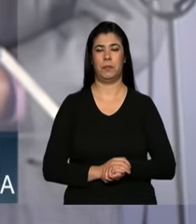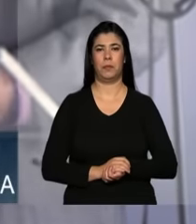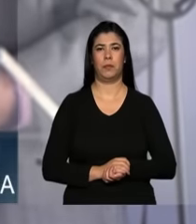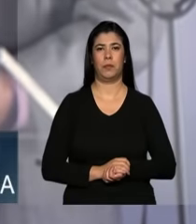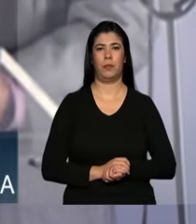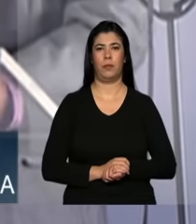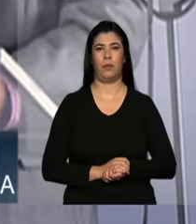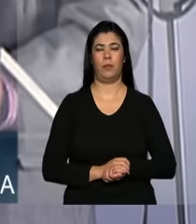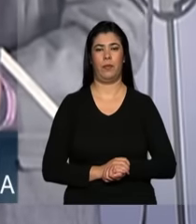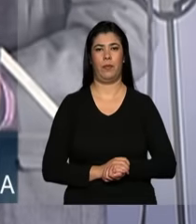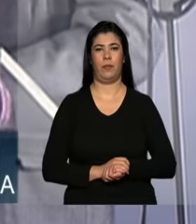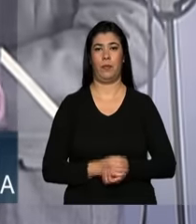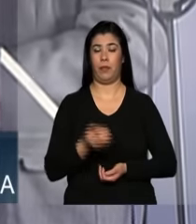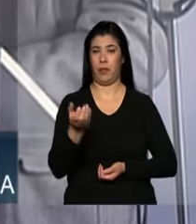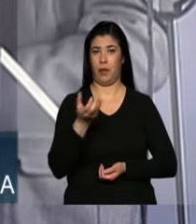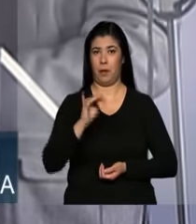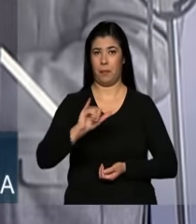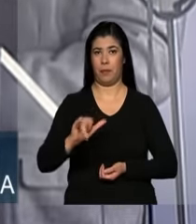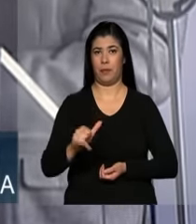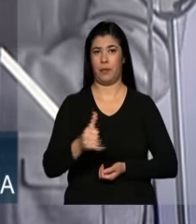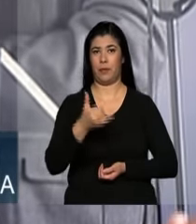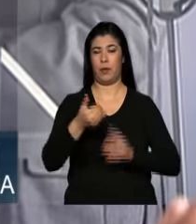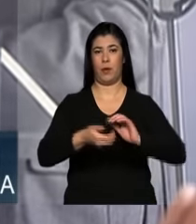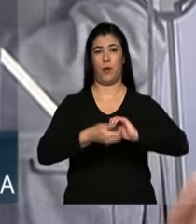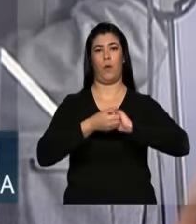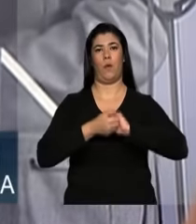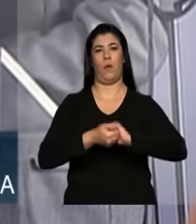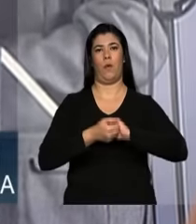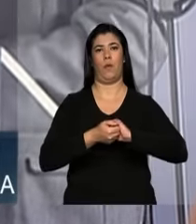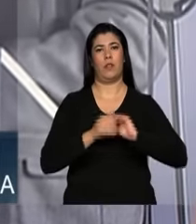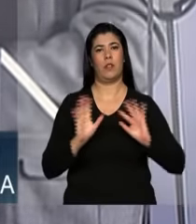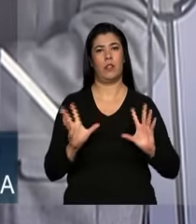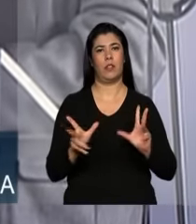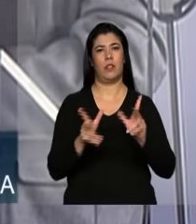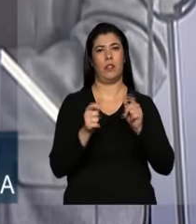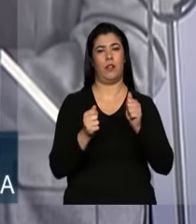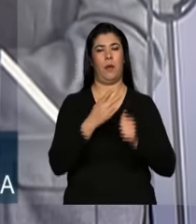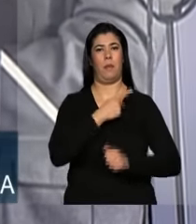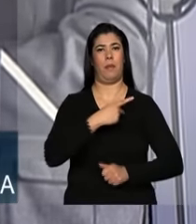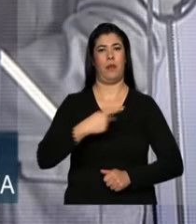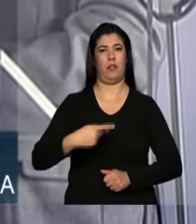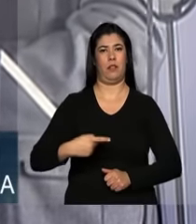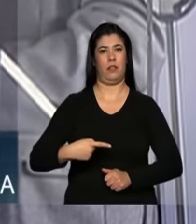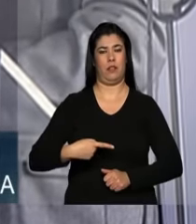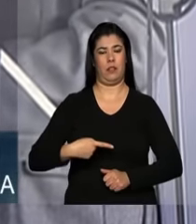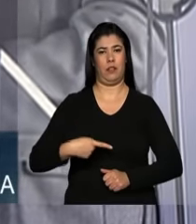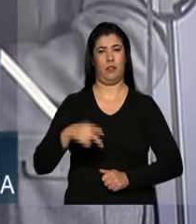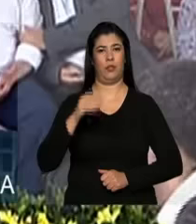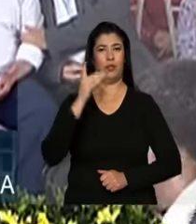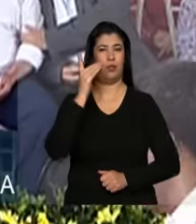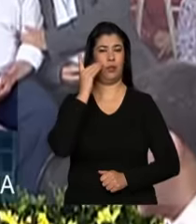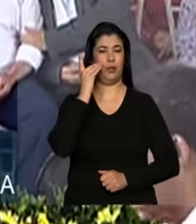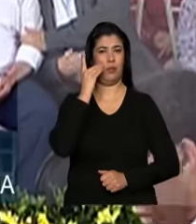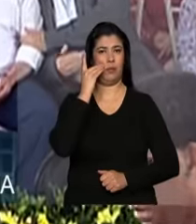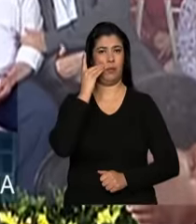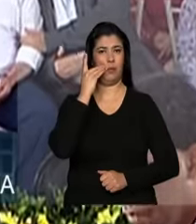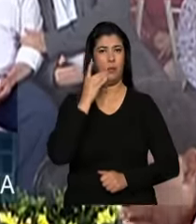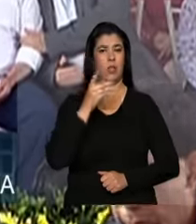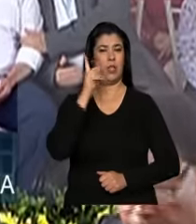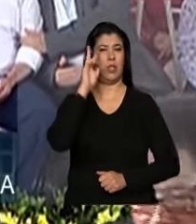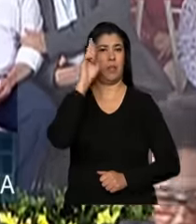Quero cumprimentar a nossa excelentíssima senhora Dilma Rousseff, presidente do